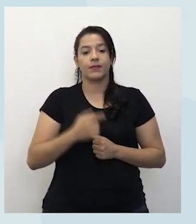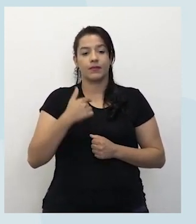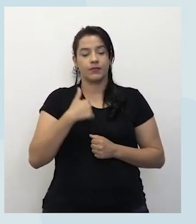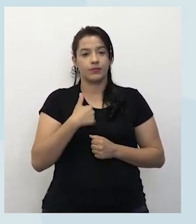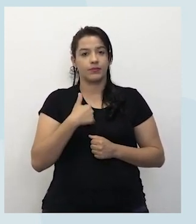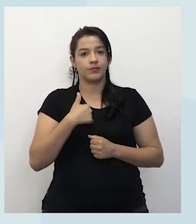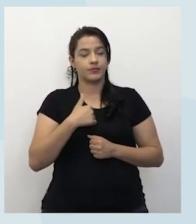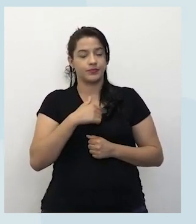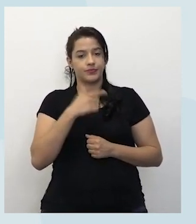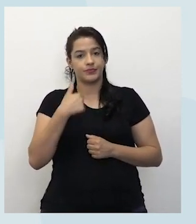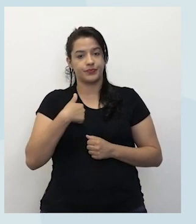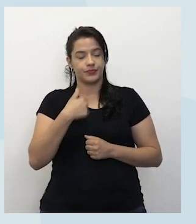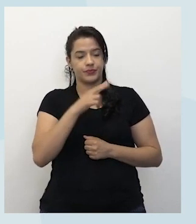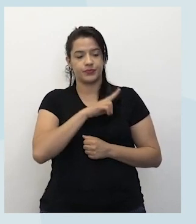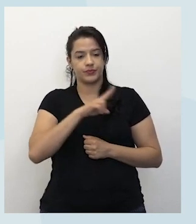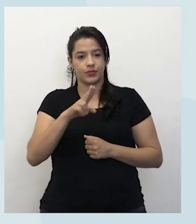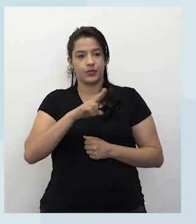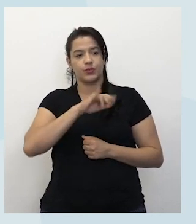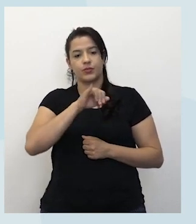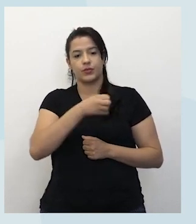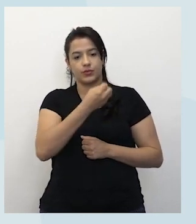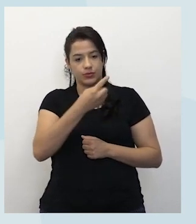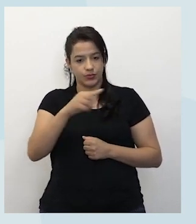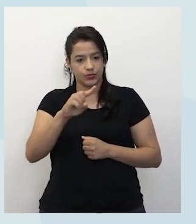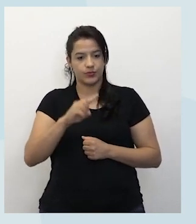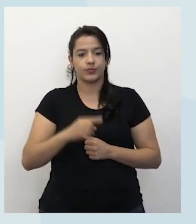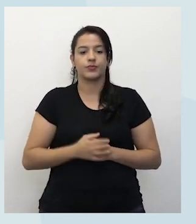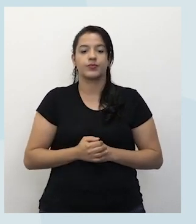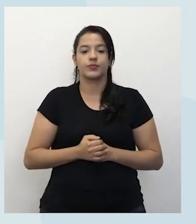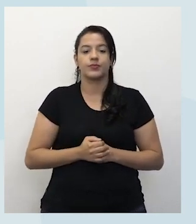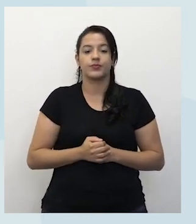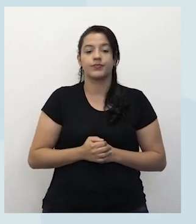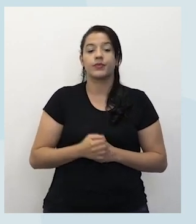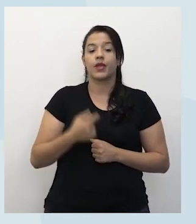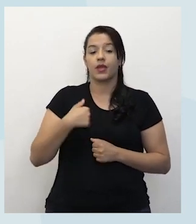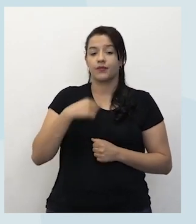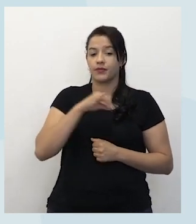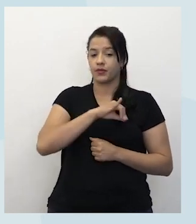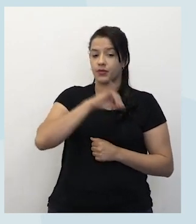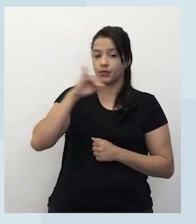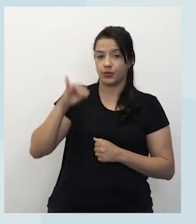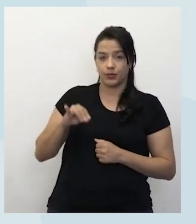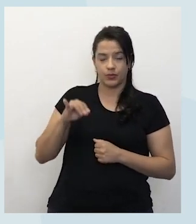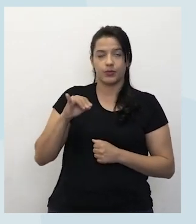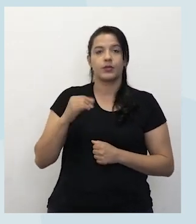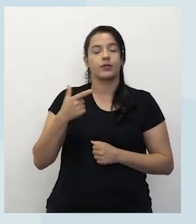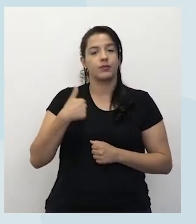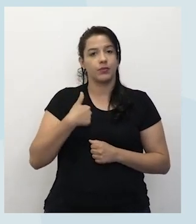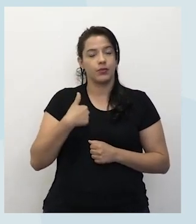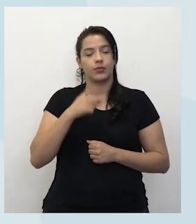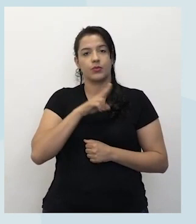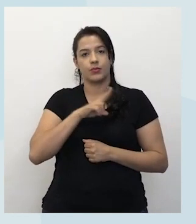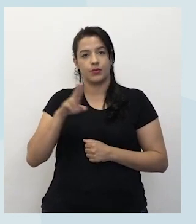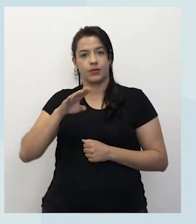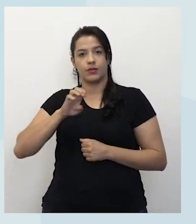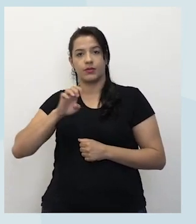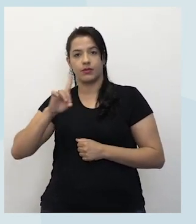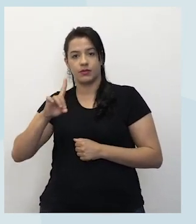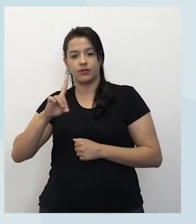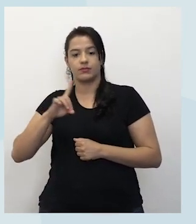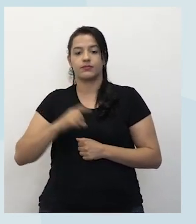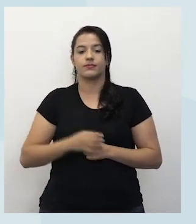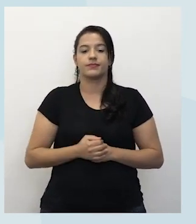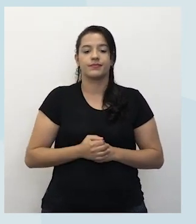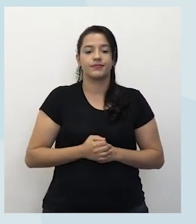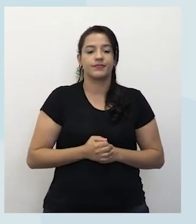name is João. Então, meu nome é João. Aí eu falei, oi, hi. Meu nome é Ed. Ó, aqui já tá vendo